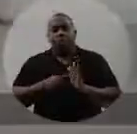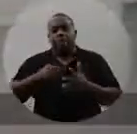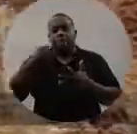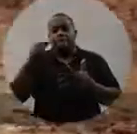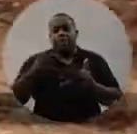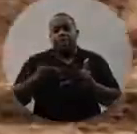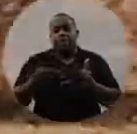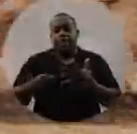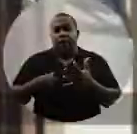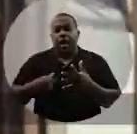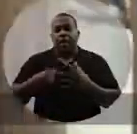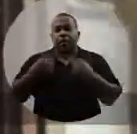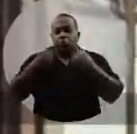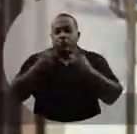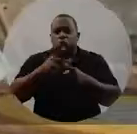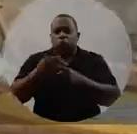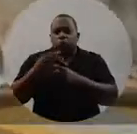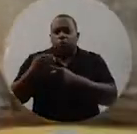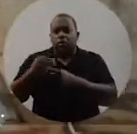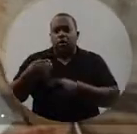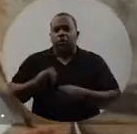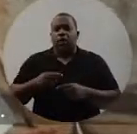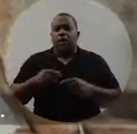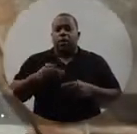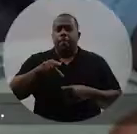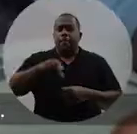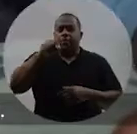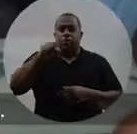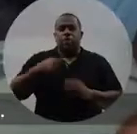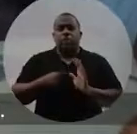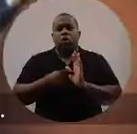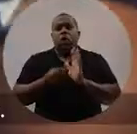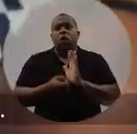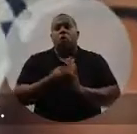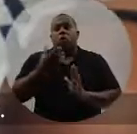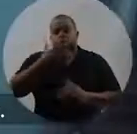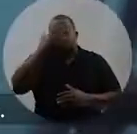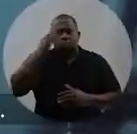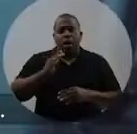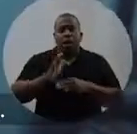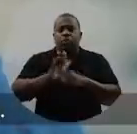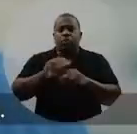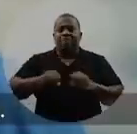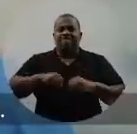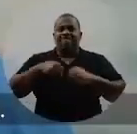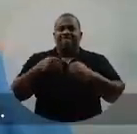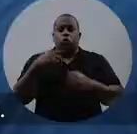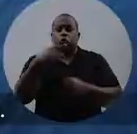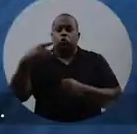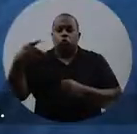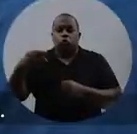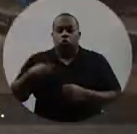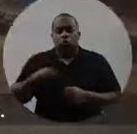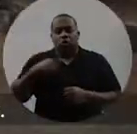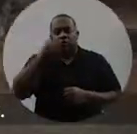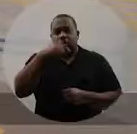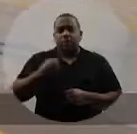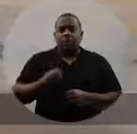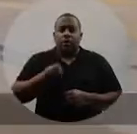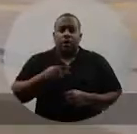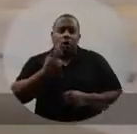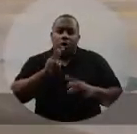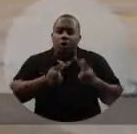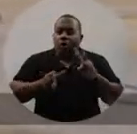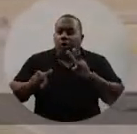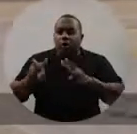mostrar tudo que Bruno já superou na vida, a gente resolveu mostrar quanta gente ele já ajudou a superar as dificuldades da vida.